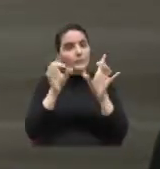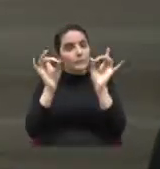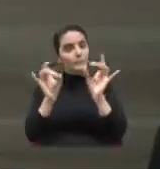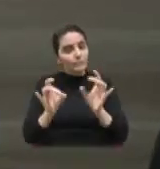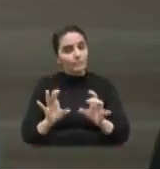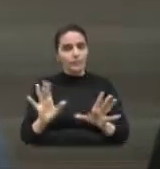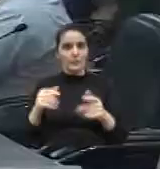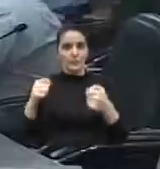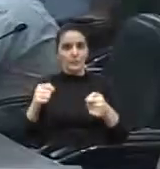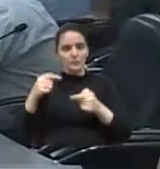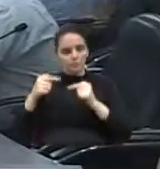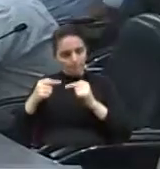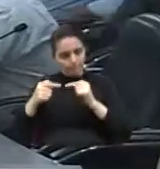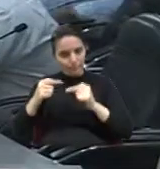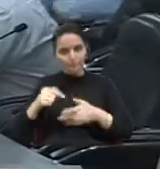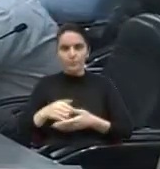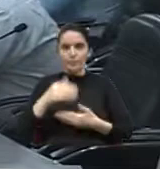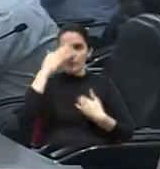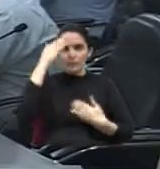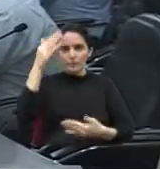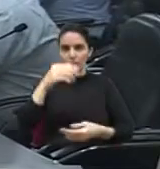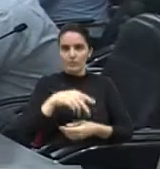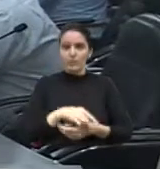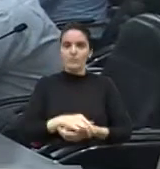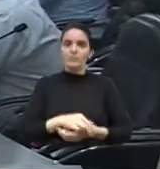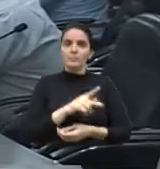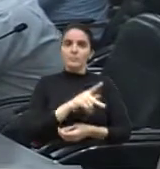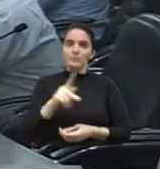Obrigado, presidente. Vaguinho.